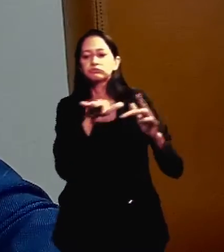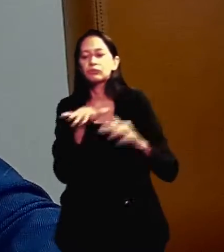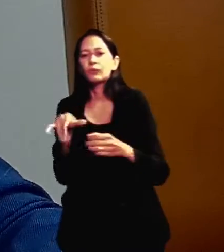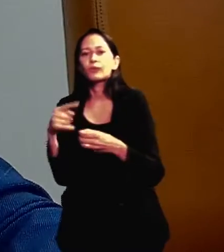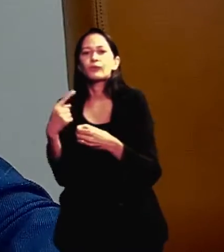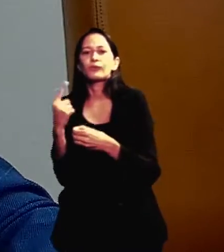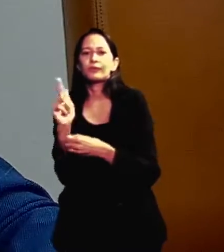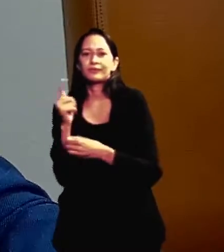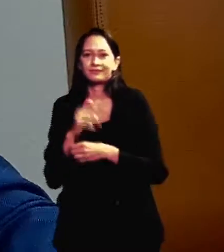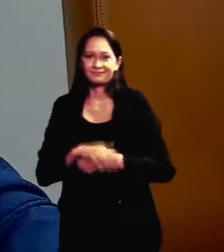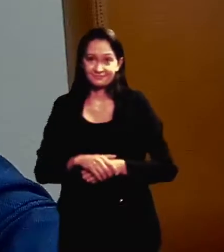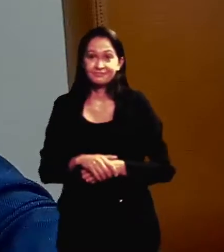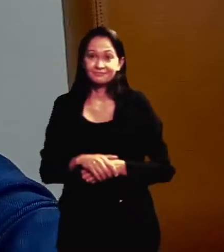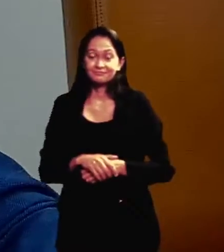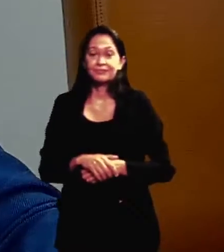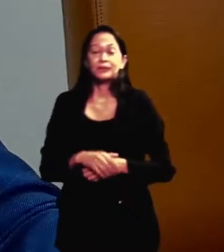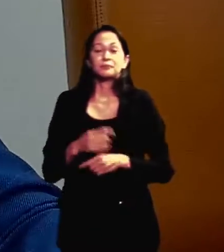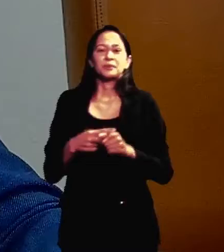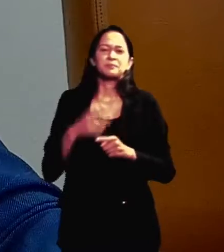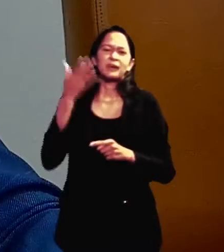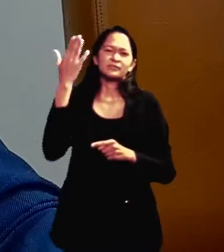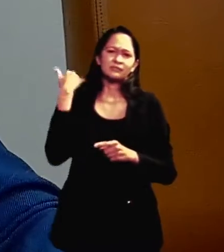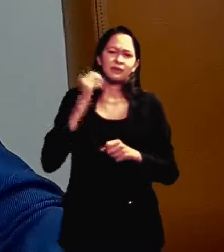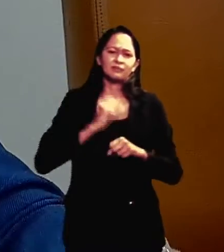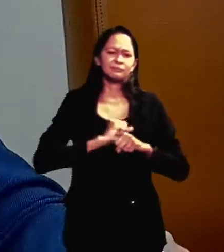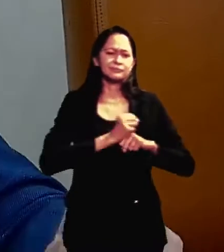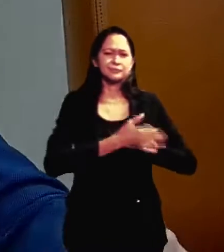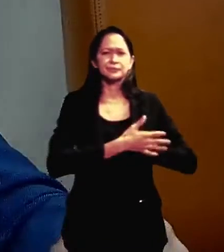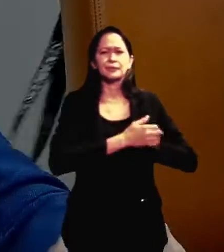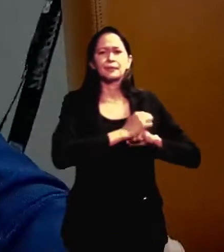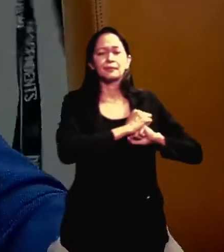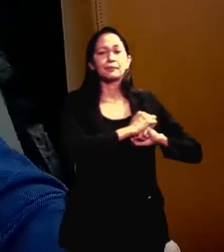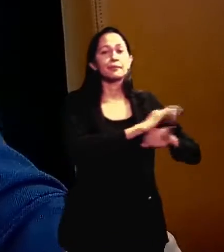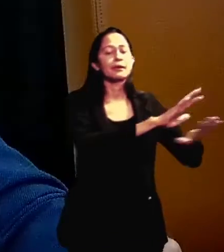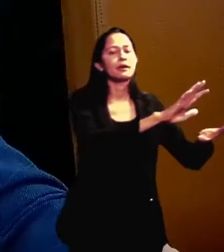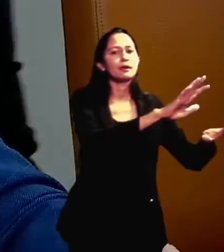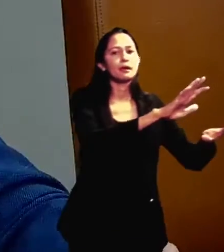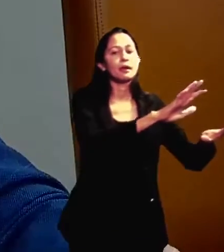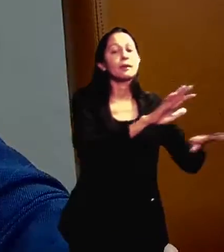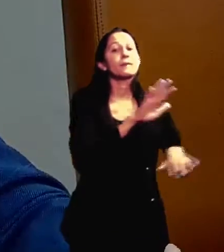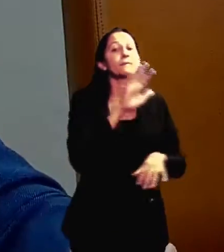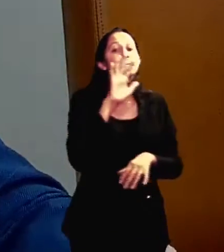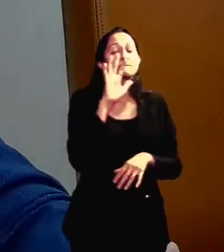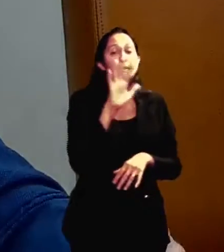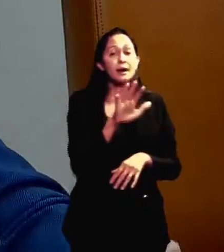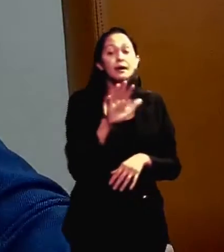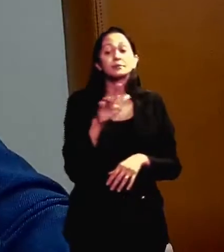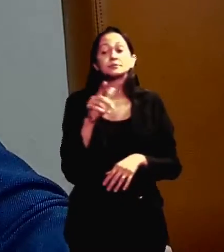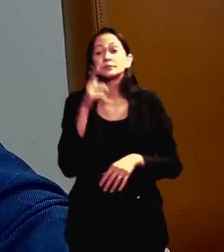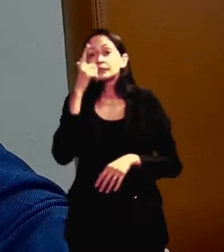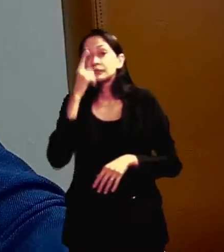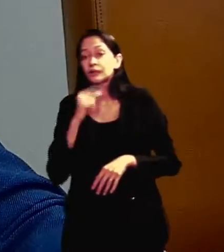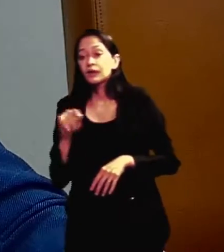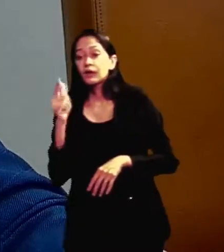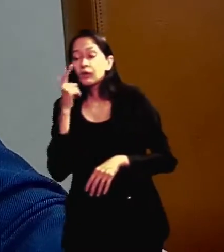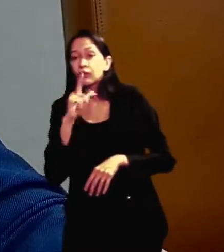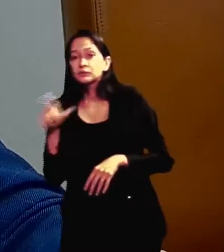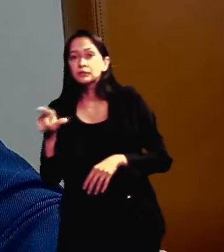importante. A pandemia iniciou e o que segurou a pandemia foi o